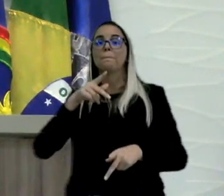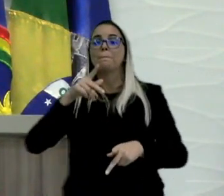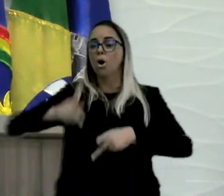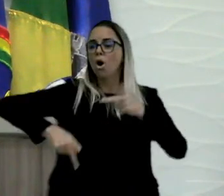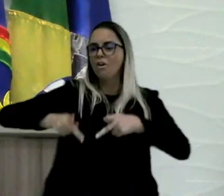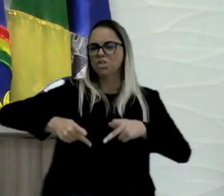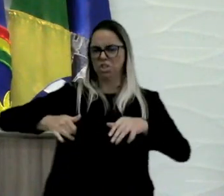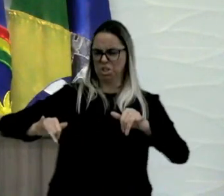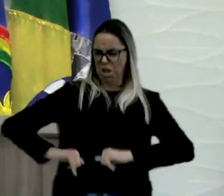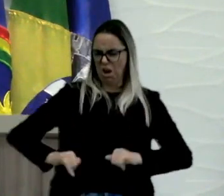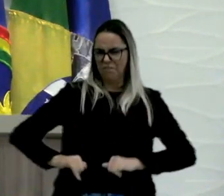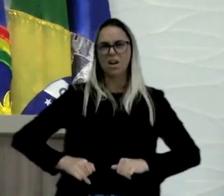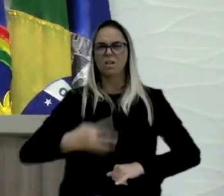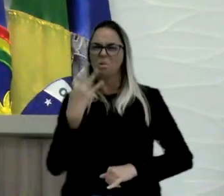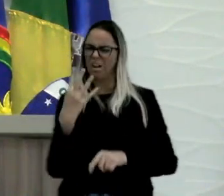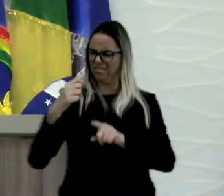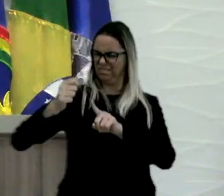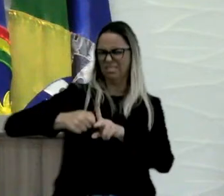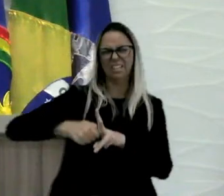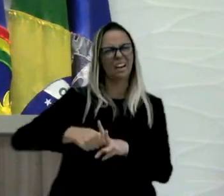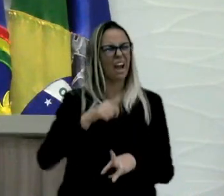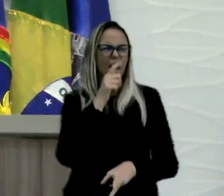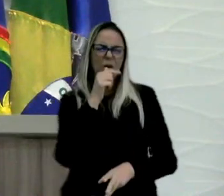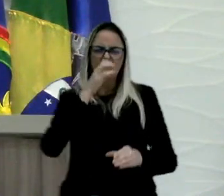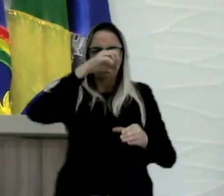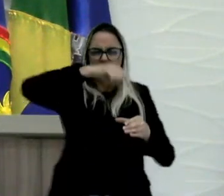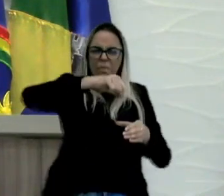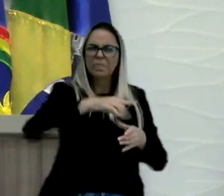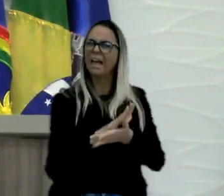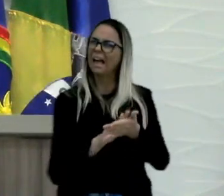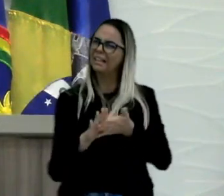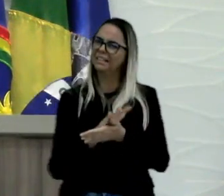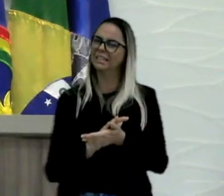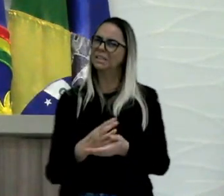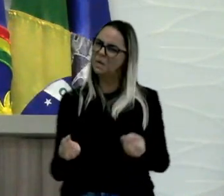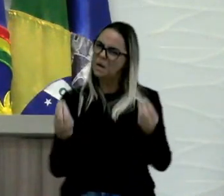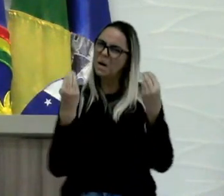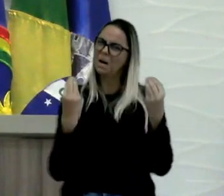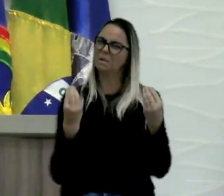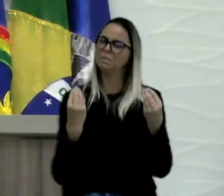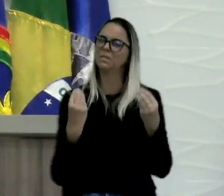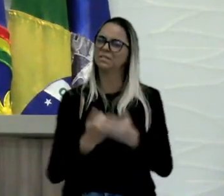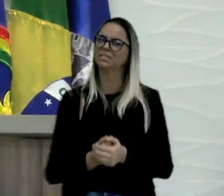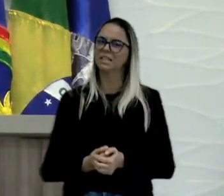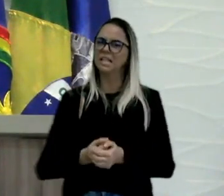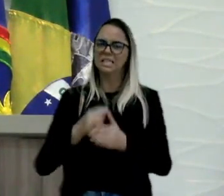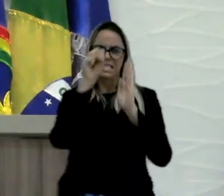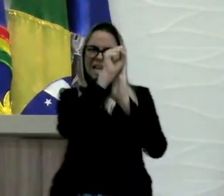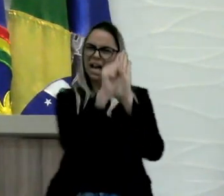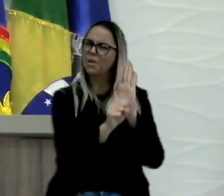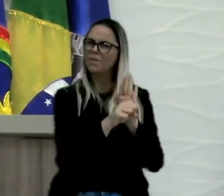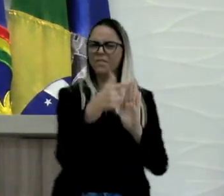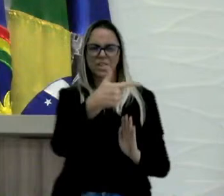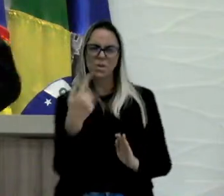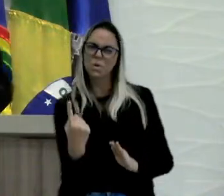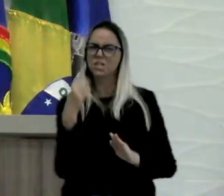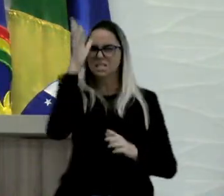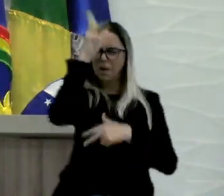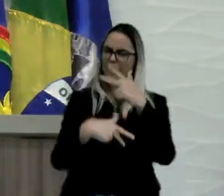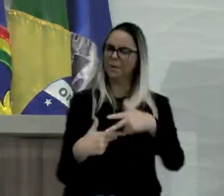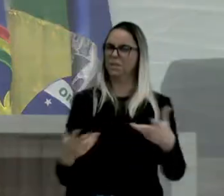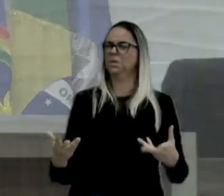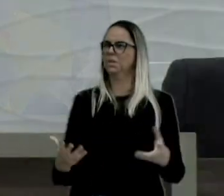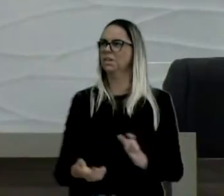4 meses sem chegar uma gota d'água Isso é um absurdo no século XX em soeto do Una Obrigado